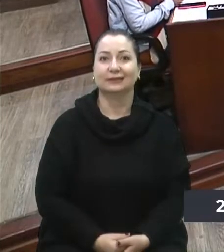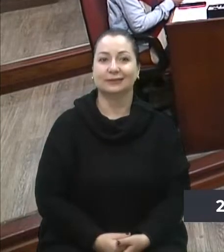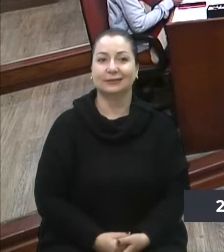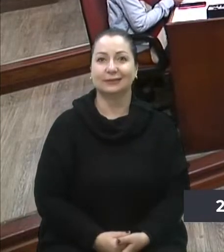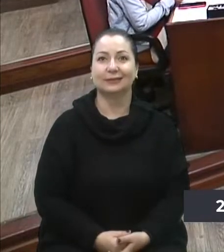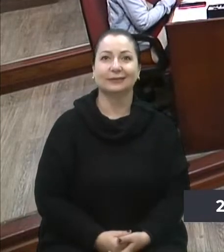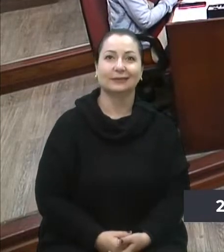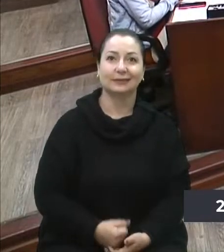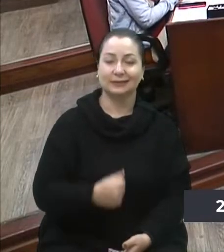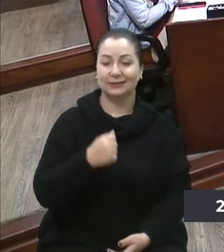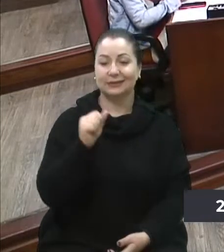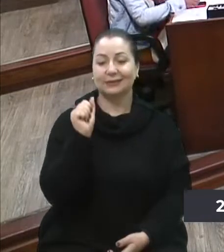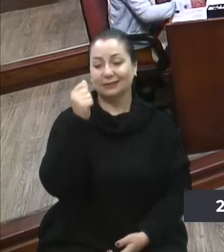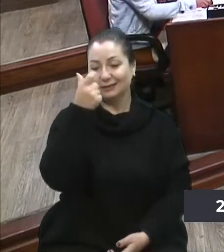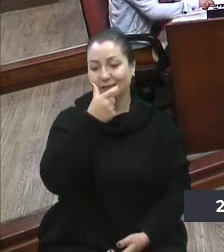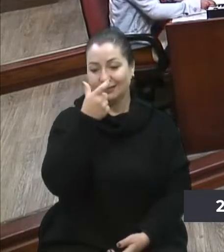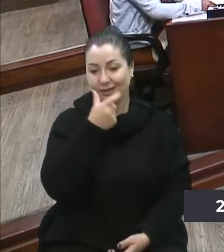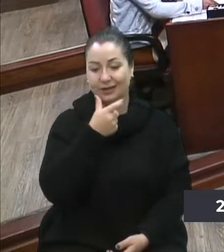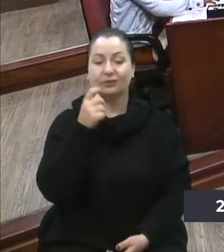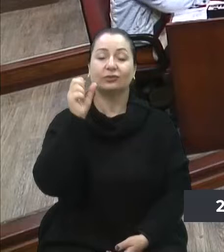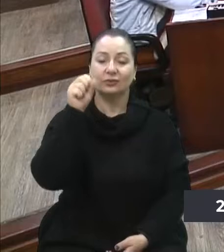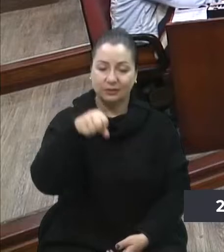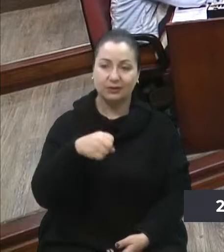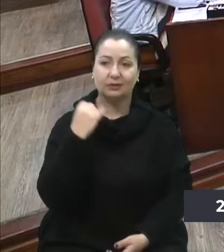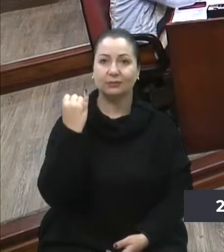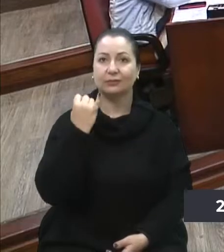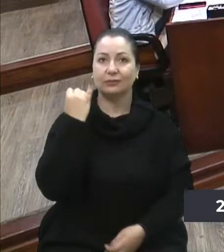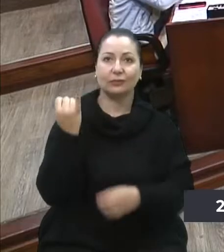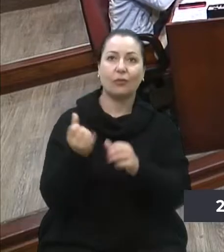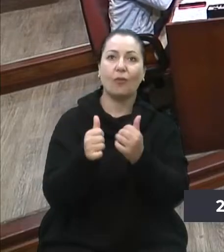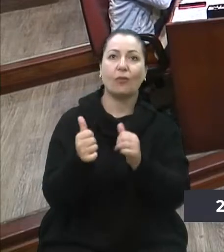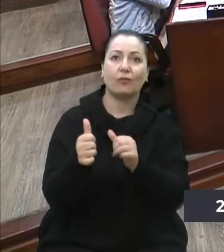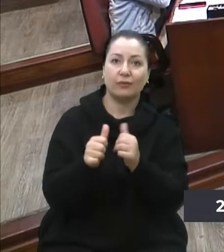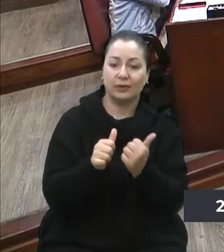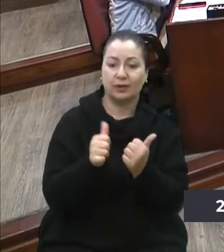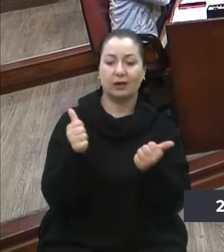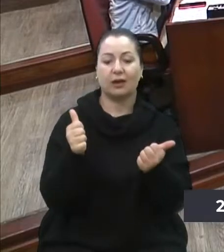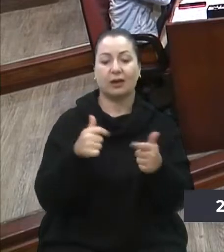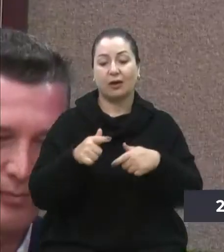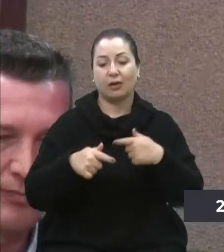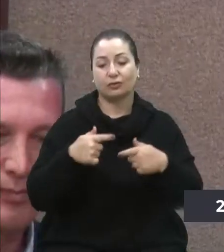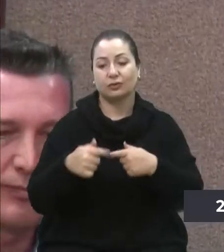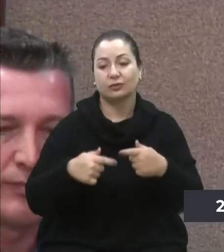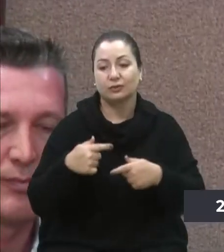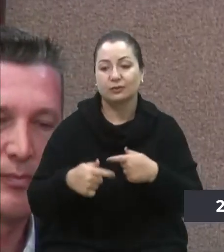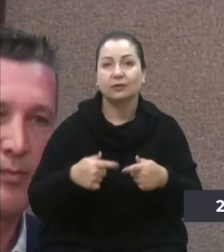visa qualificar a questão de gestão das escolas. Como dito antes